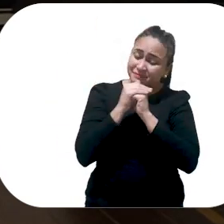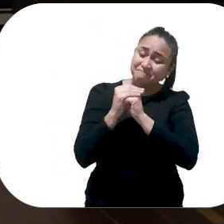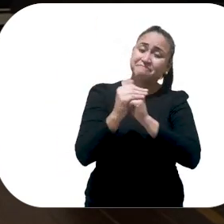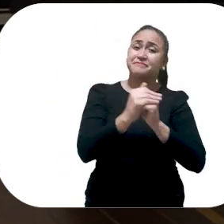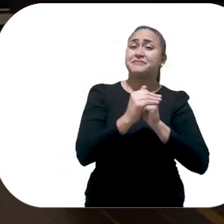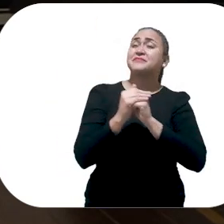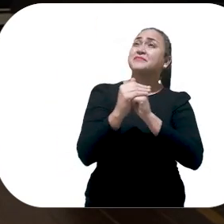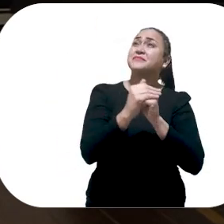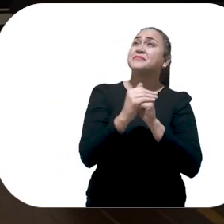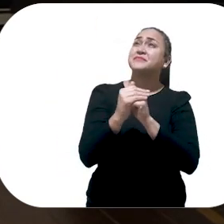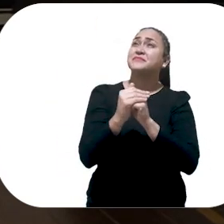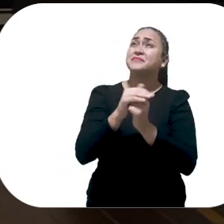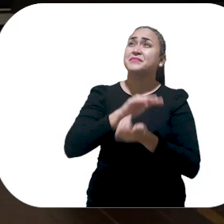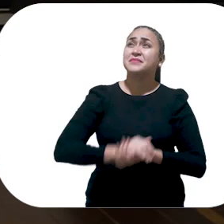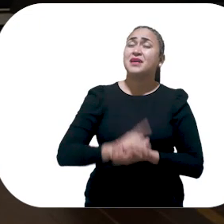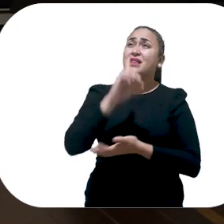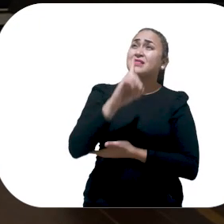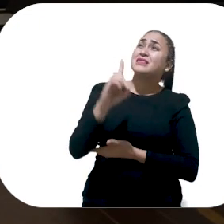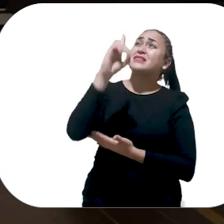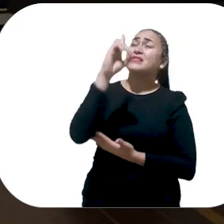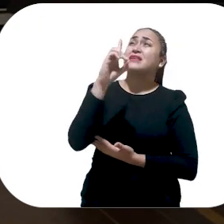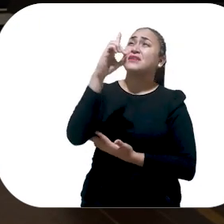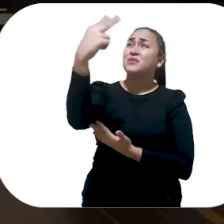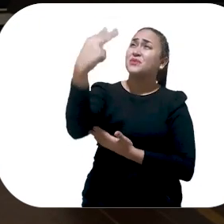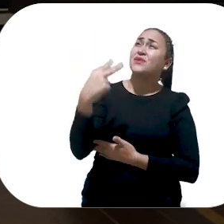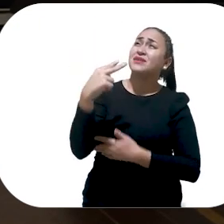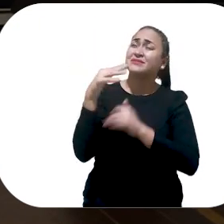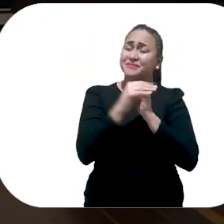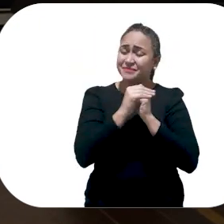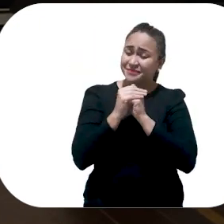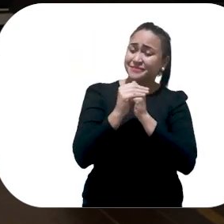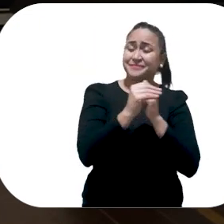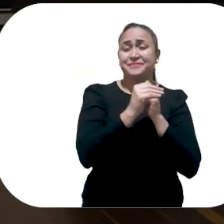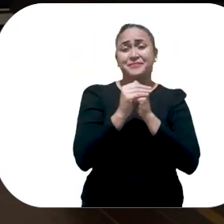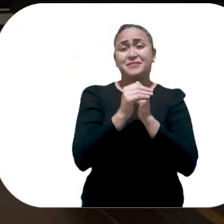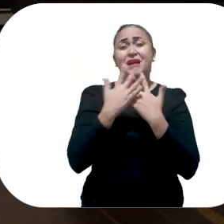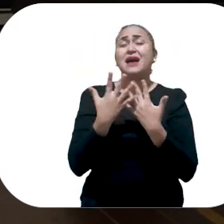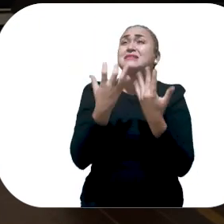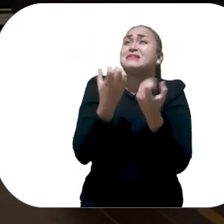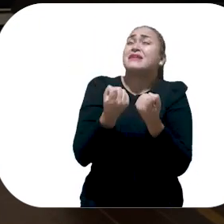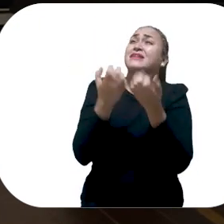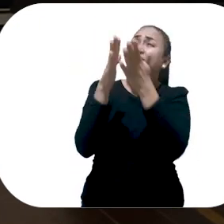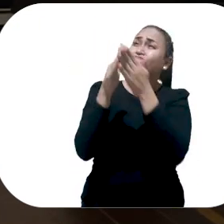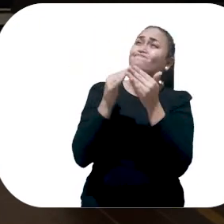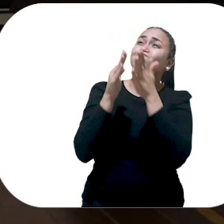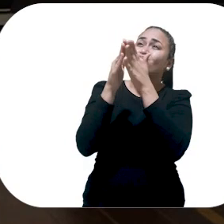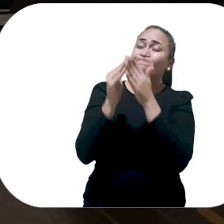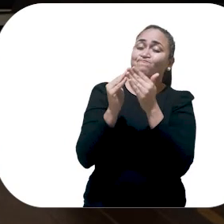oração. Ouve, ó Deus, a minha oração e atende o meu